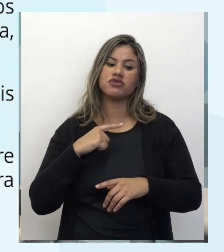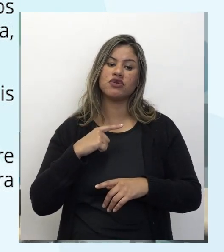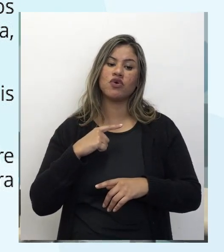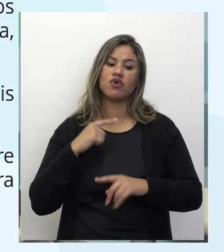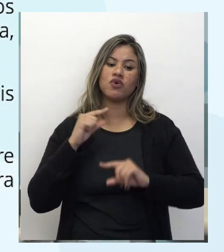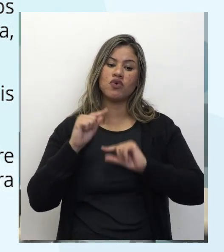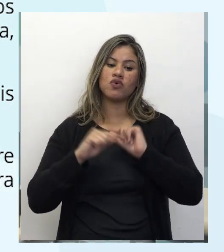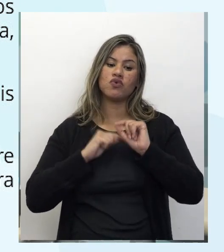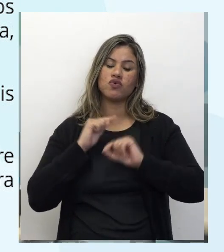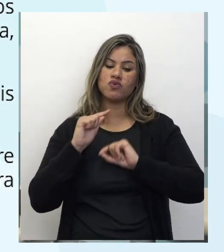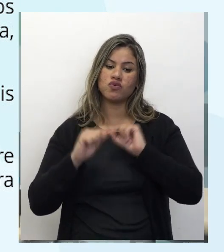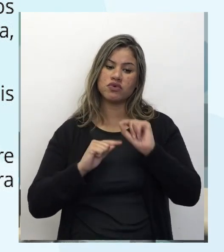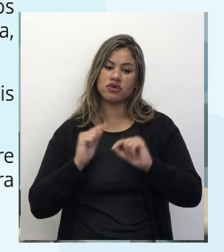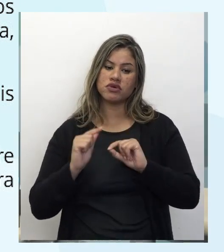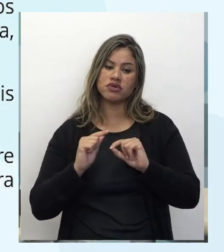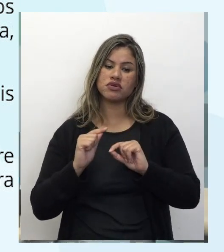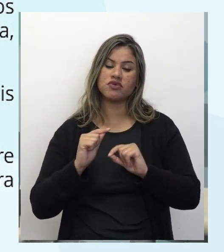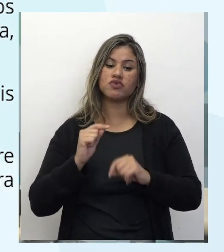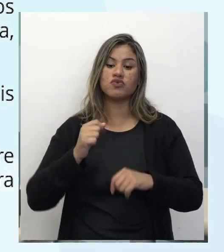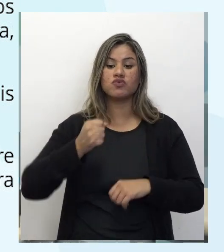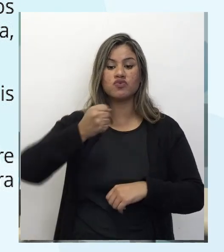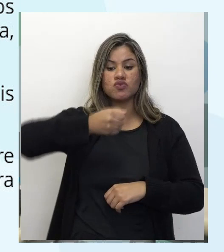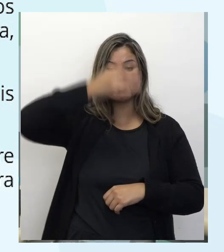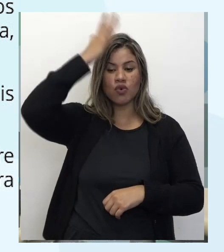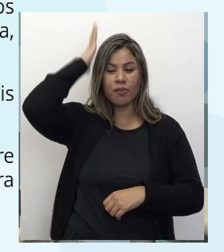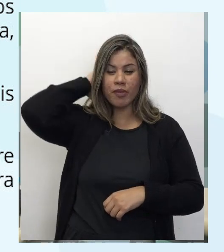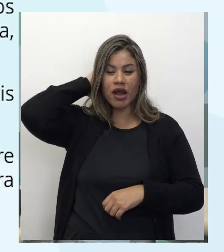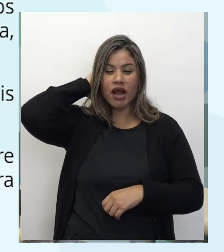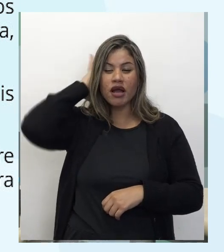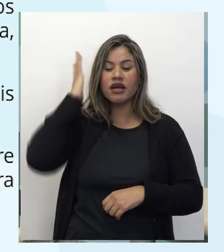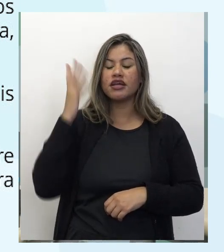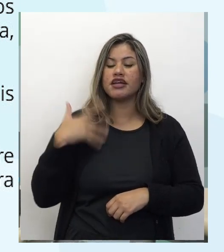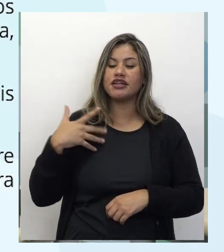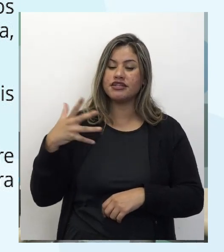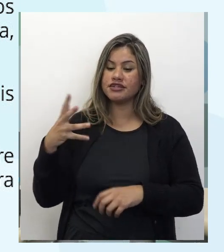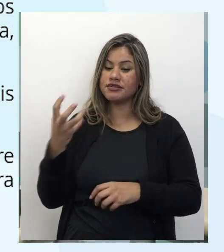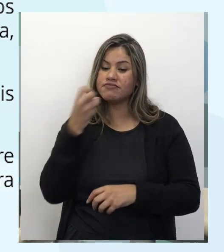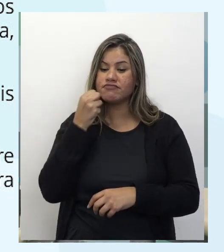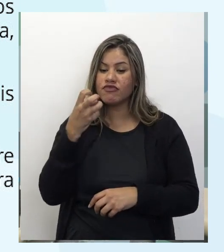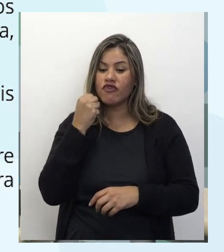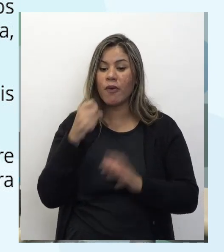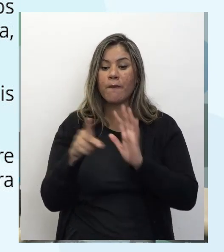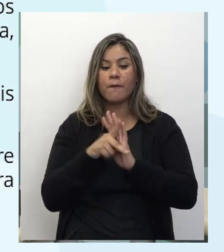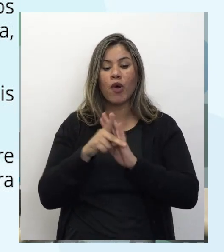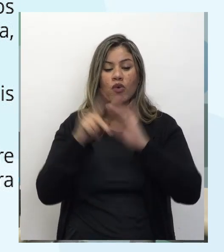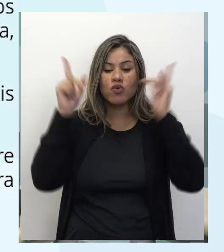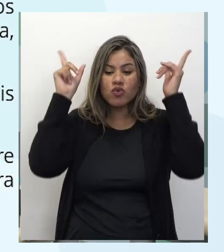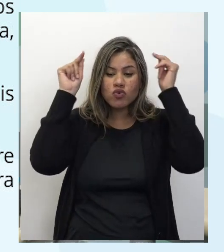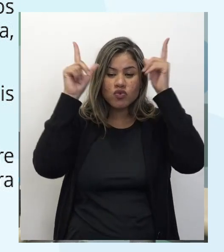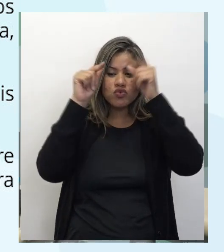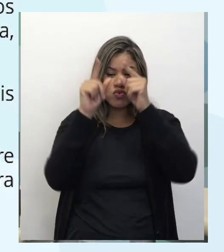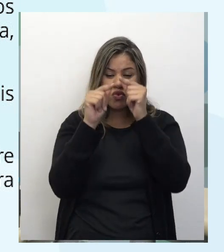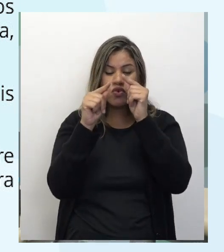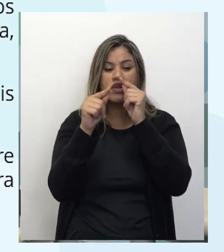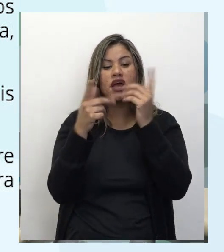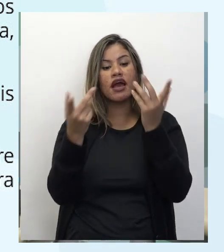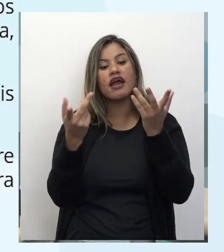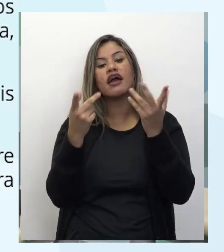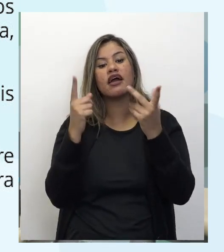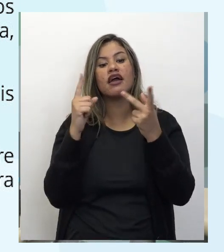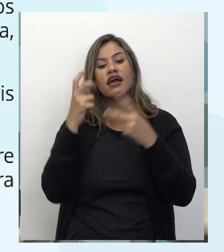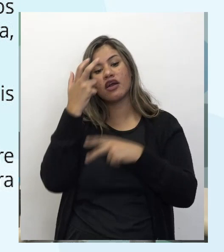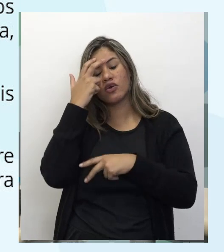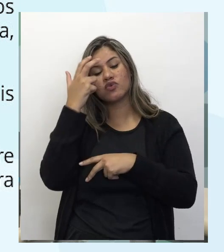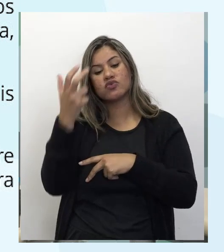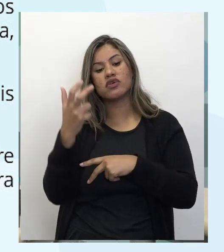já, né? Os romanos meio que chuparam, vamos dizer assim, a cultura da Grécia, e os deuses gregos são os